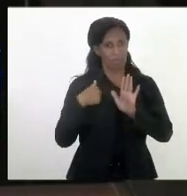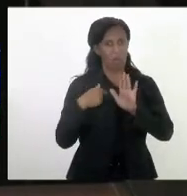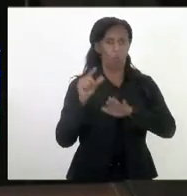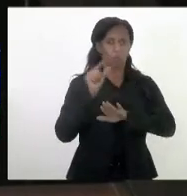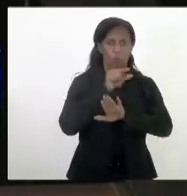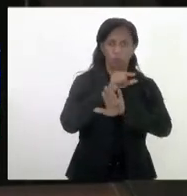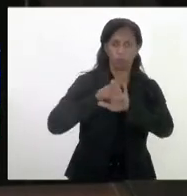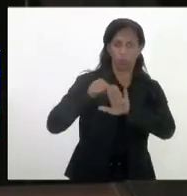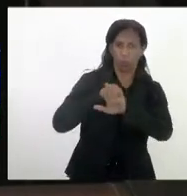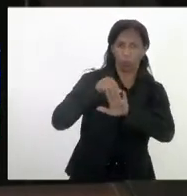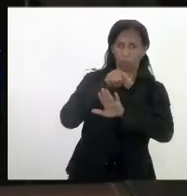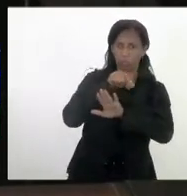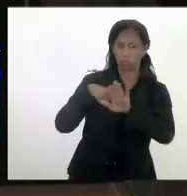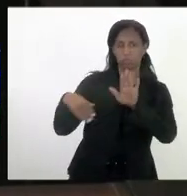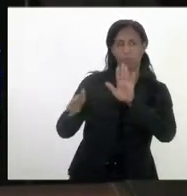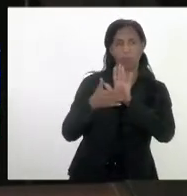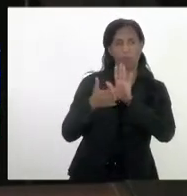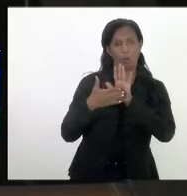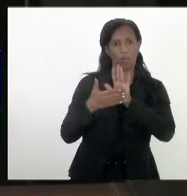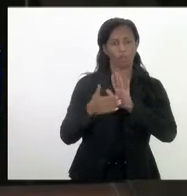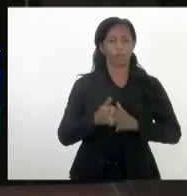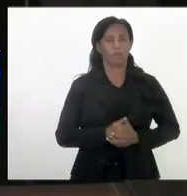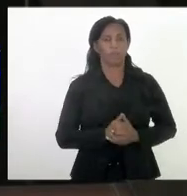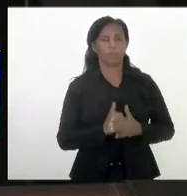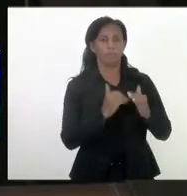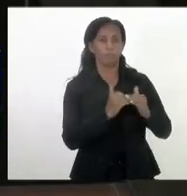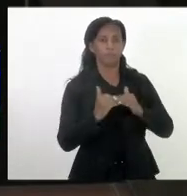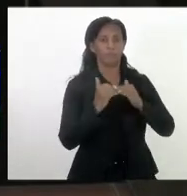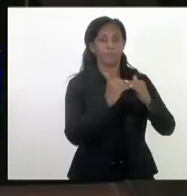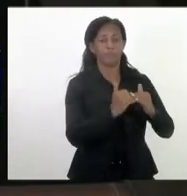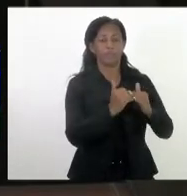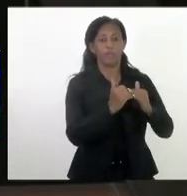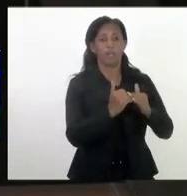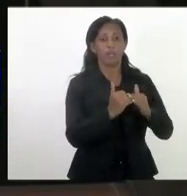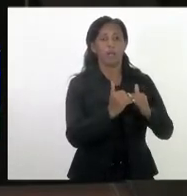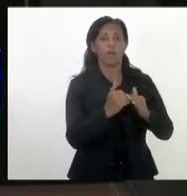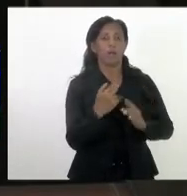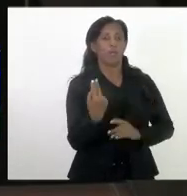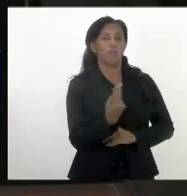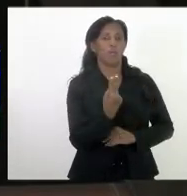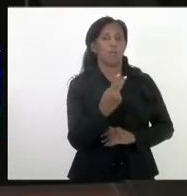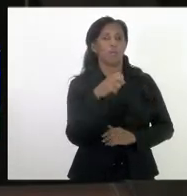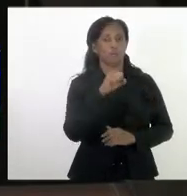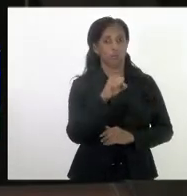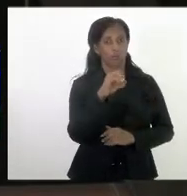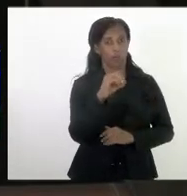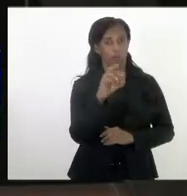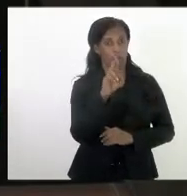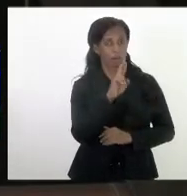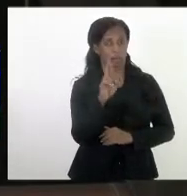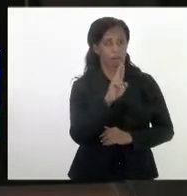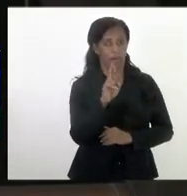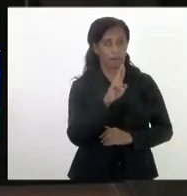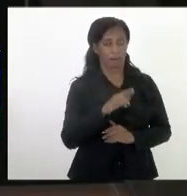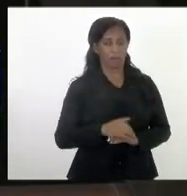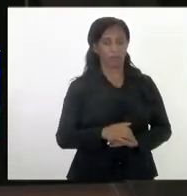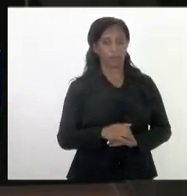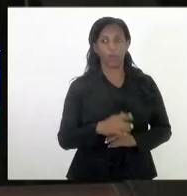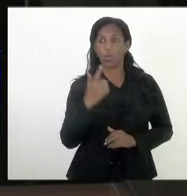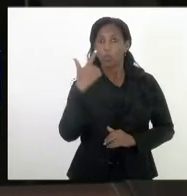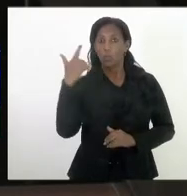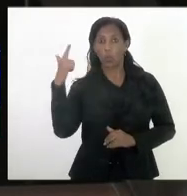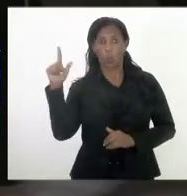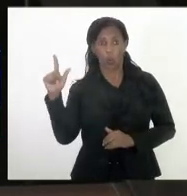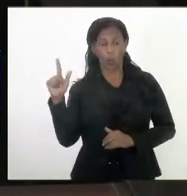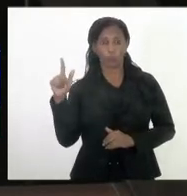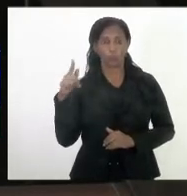delas, para propor a elevação para o preço real de R$ 80,00. E outros parlamentares